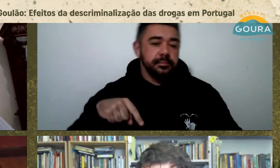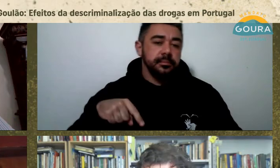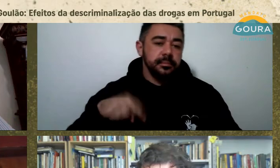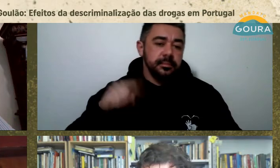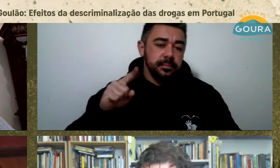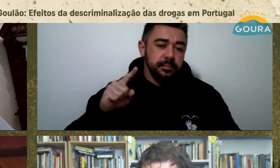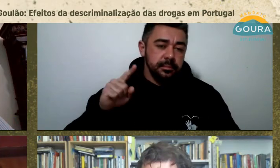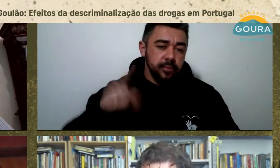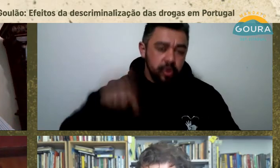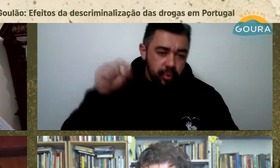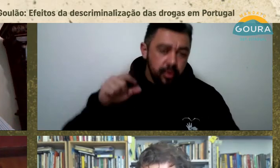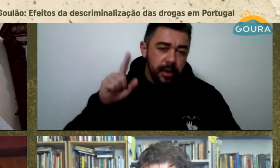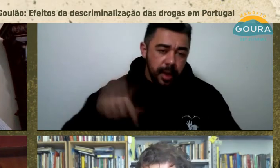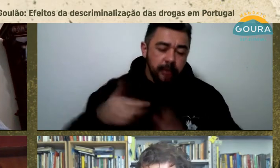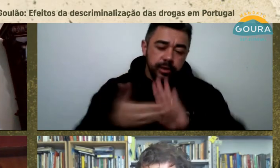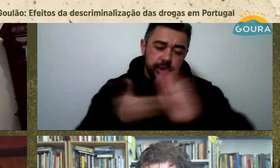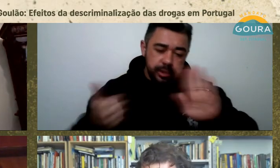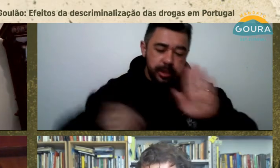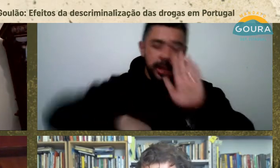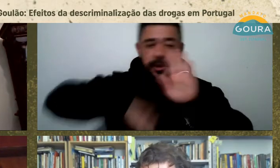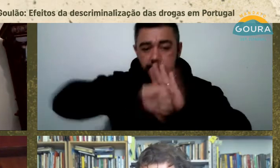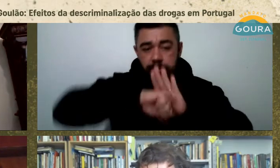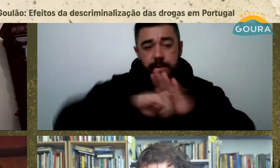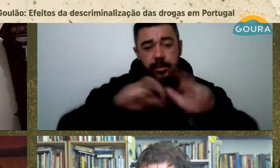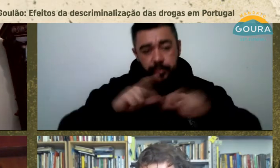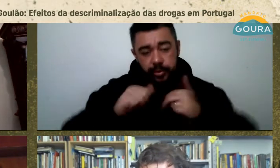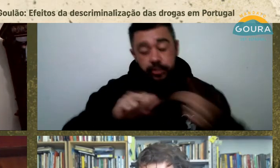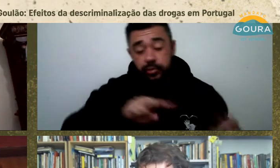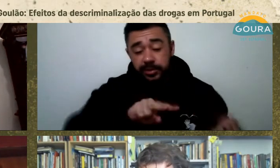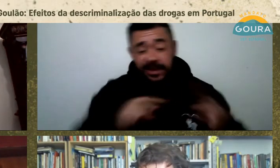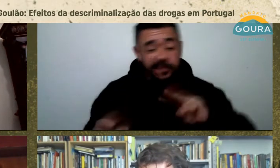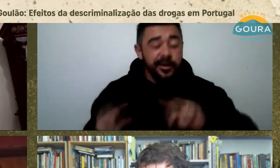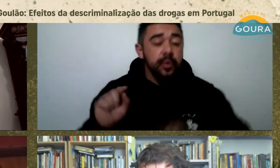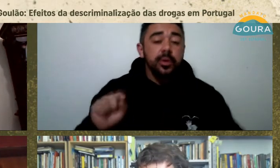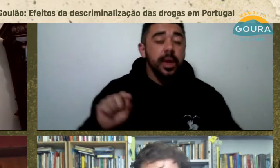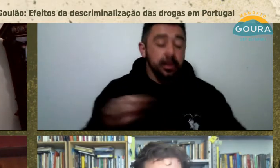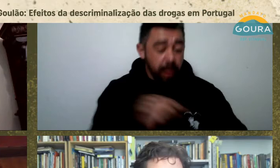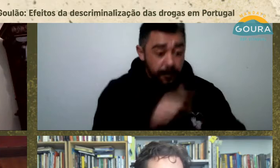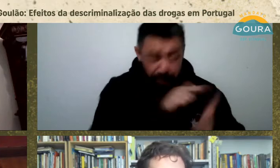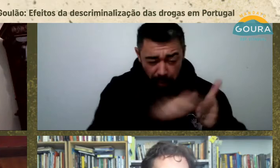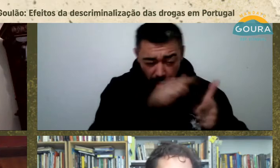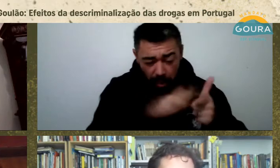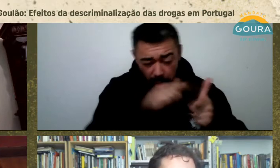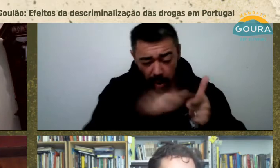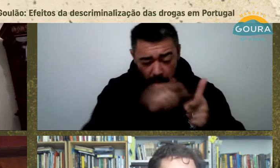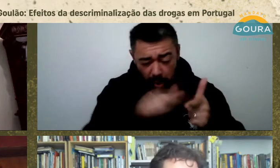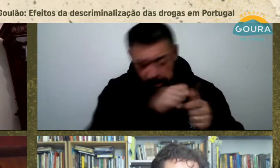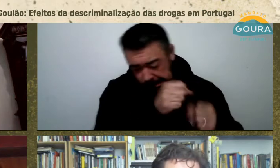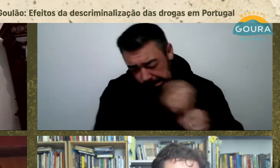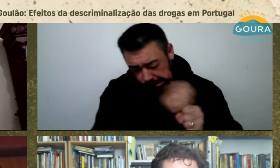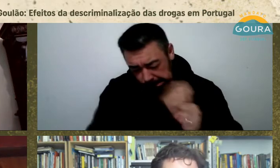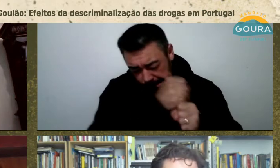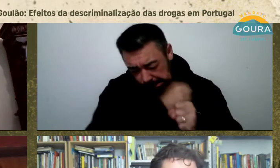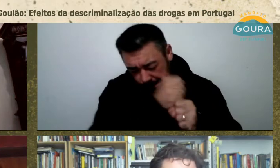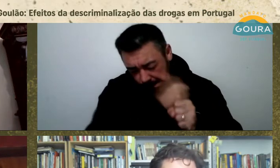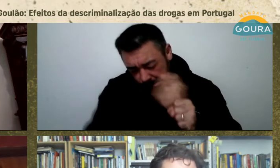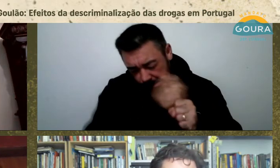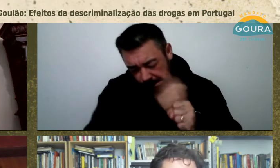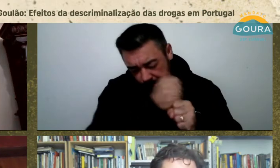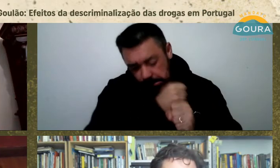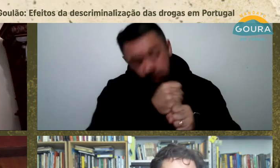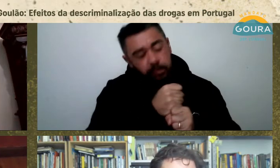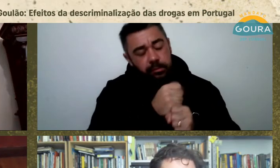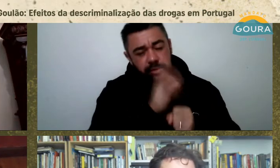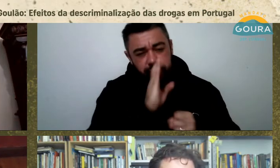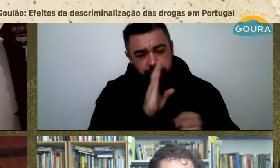decisão de descriminalizar. Portanto, isto é transferir um problema que durante demasiados anos,